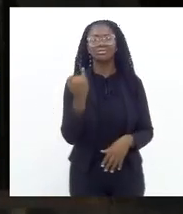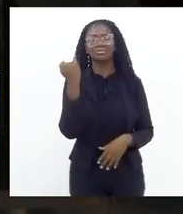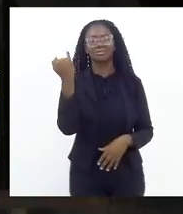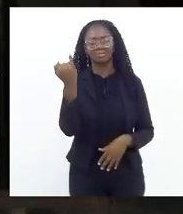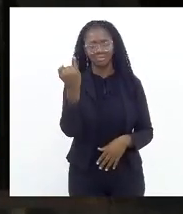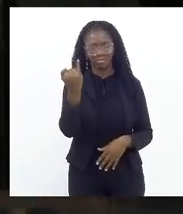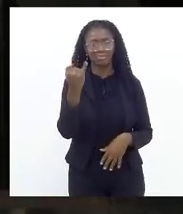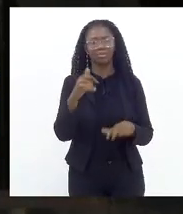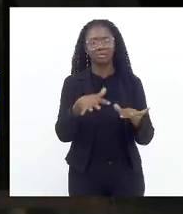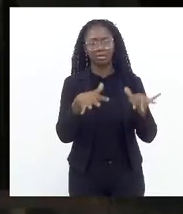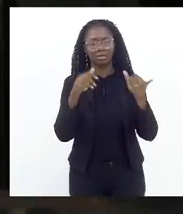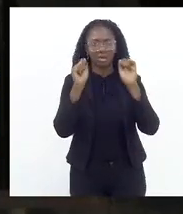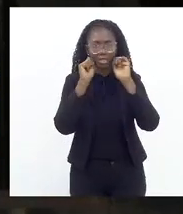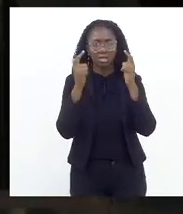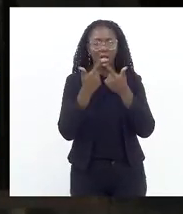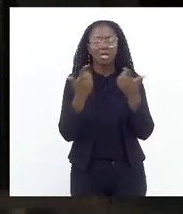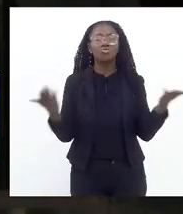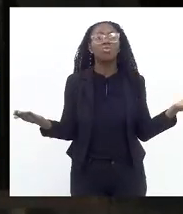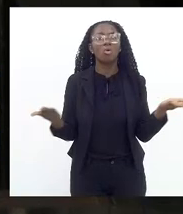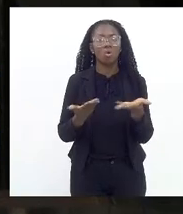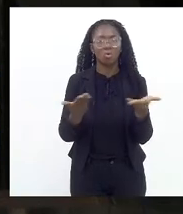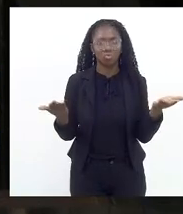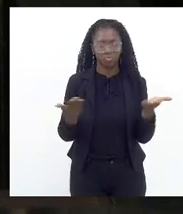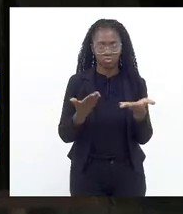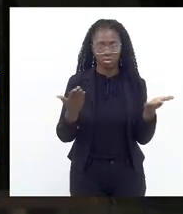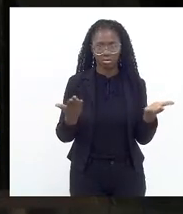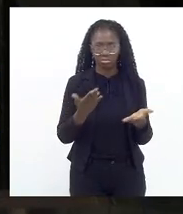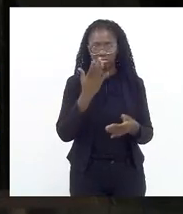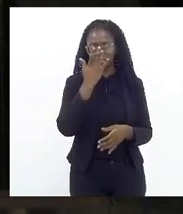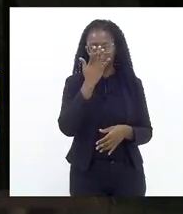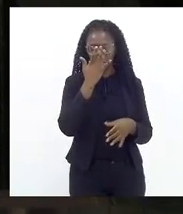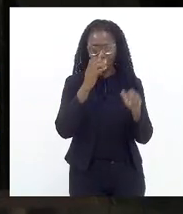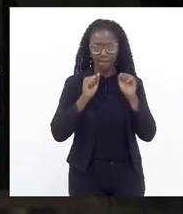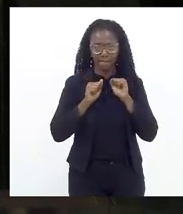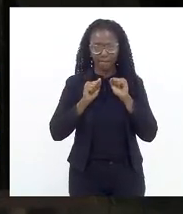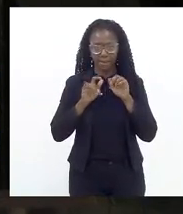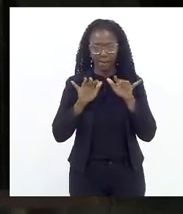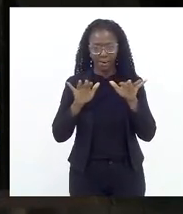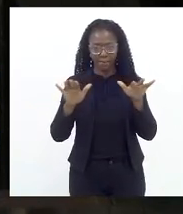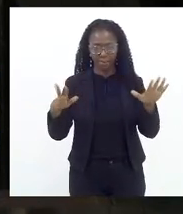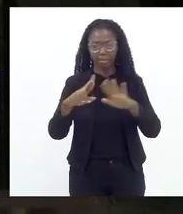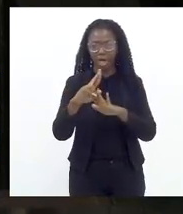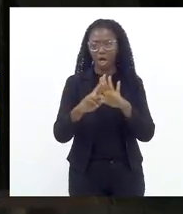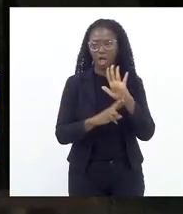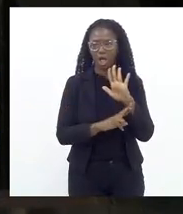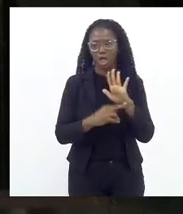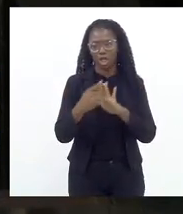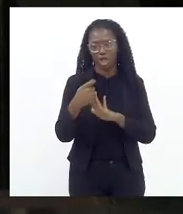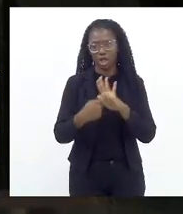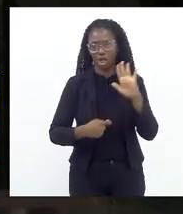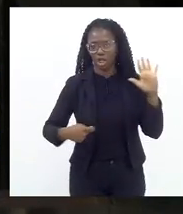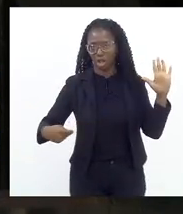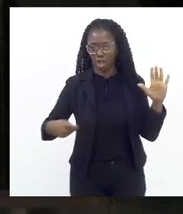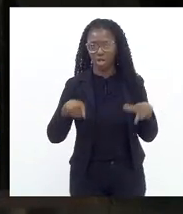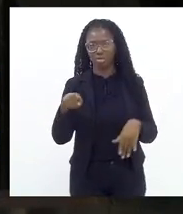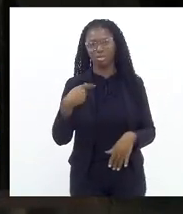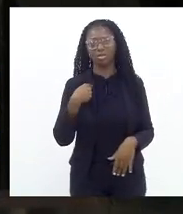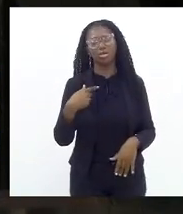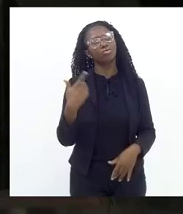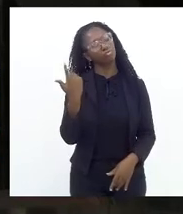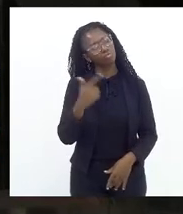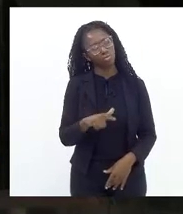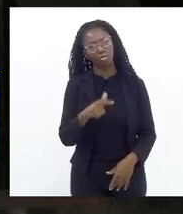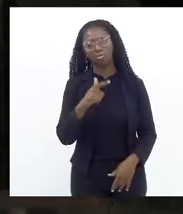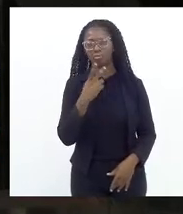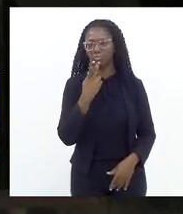usar o plenário da Alerj no dia de hoje para repercutir este relatório, que, insisto, ainda é um